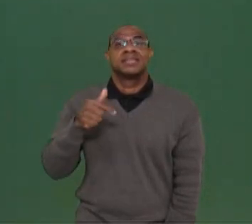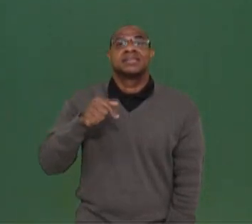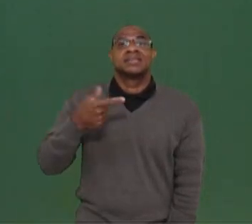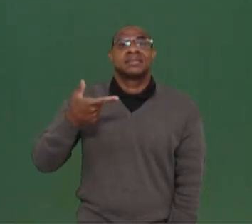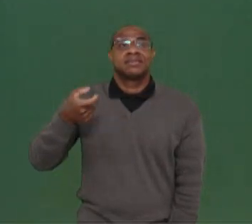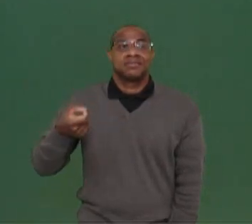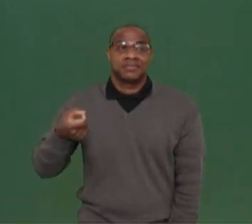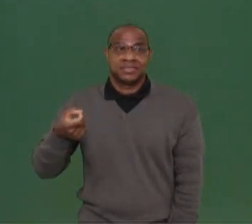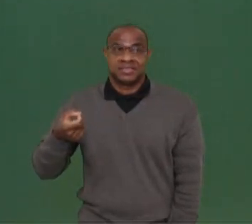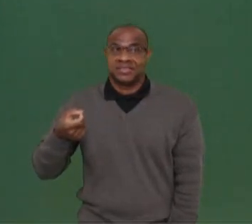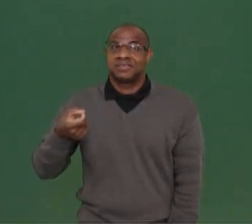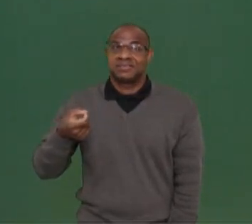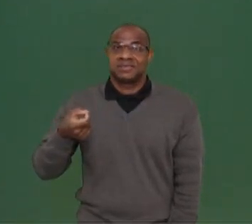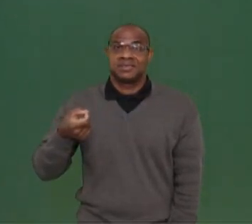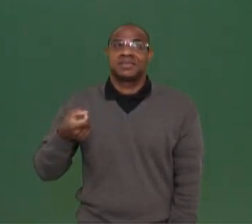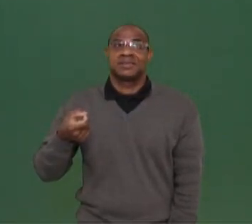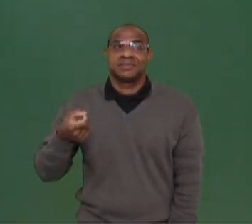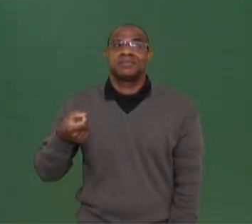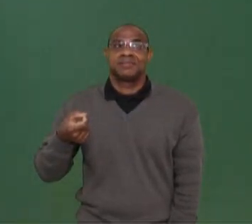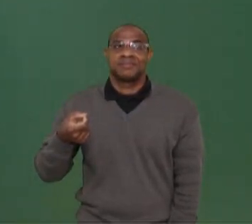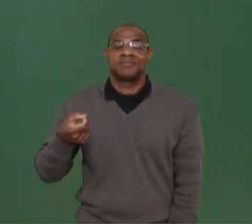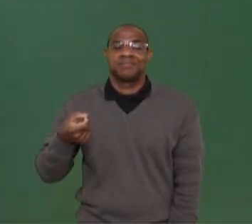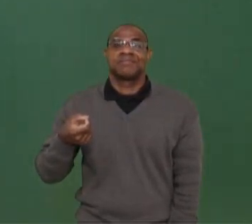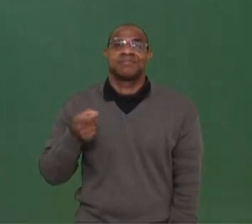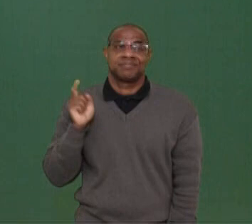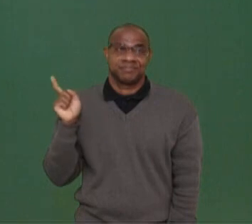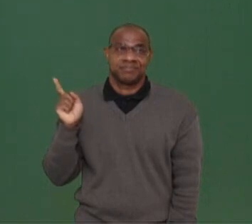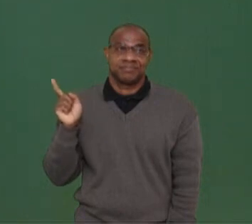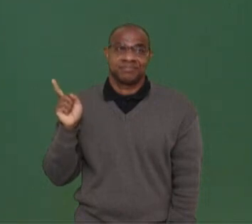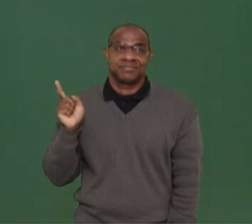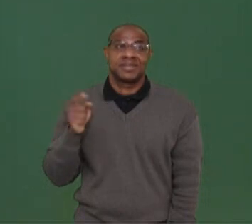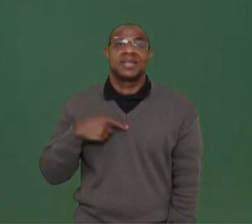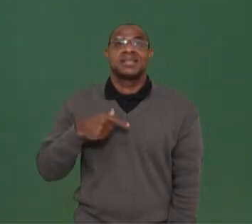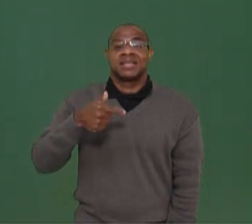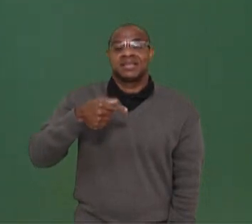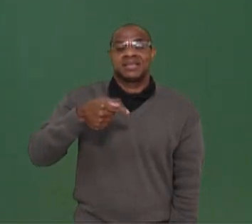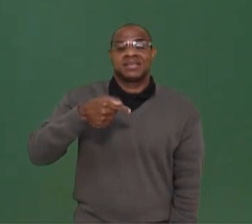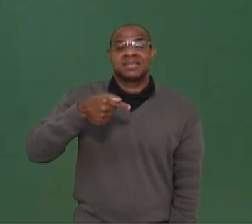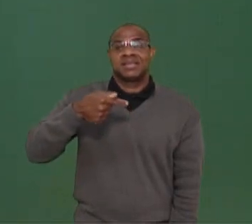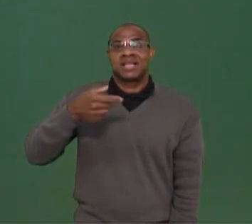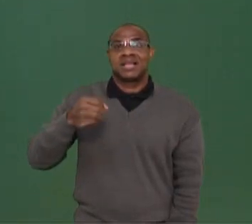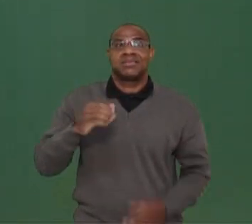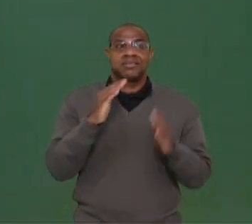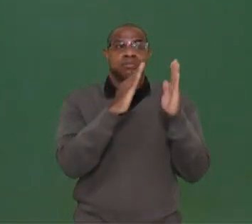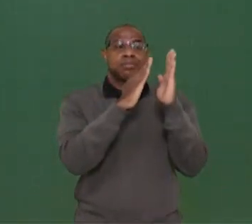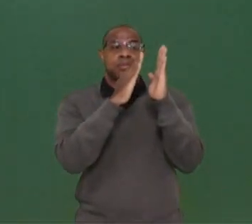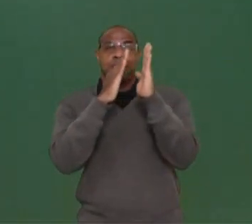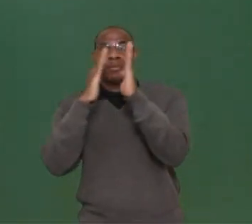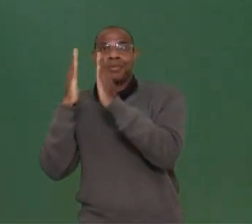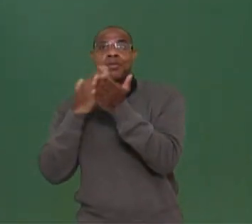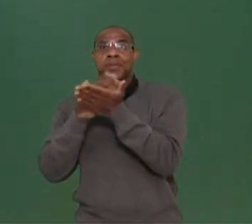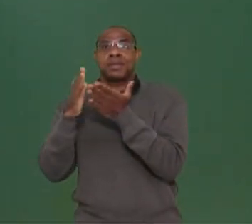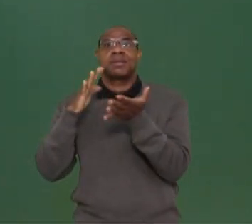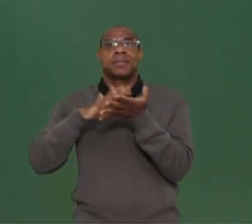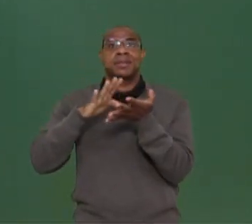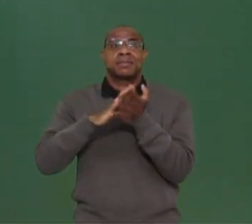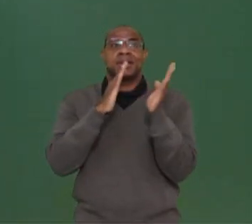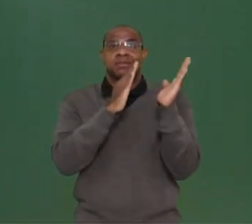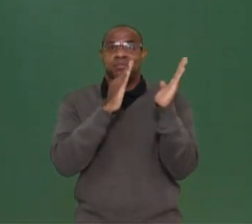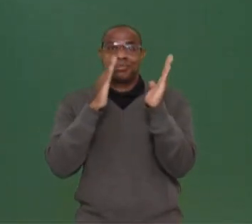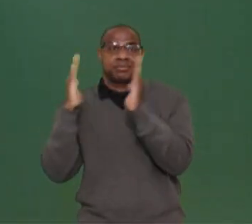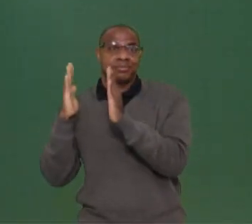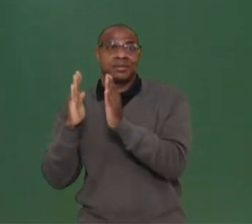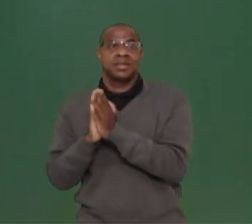720, que é a quantidade que me interessa. Eu tenho 720 filas que começam em matemática, num total